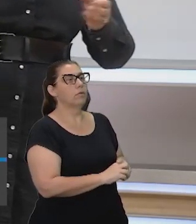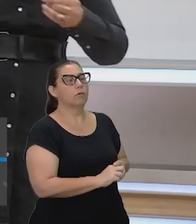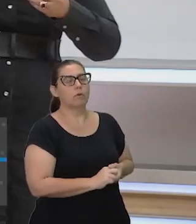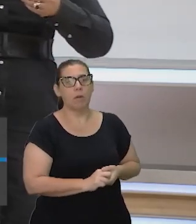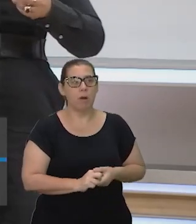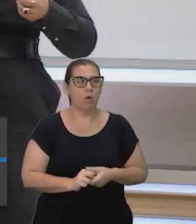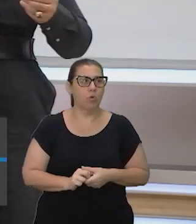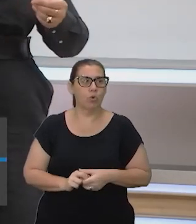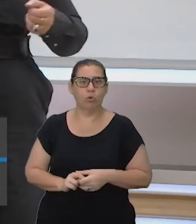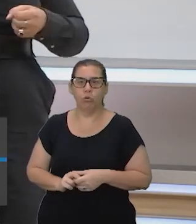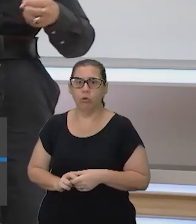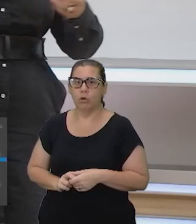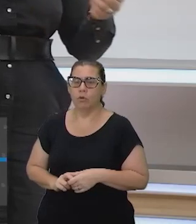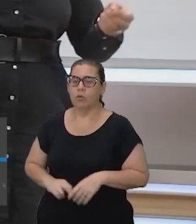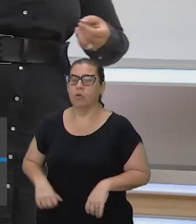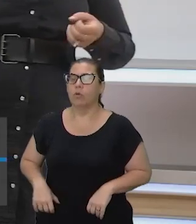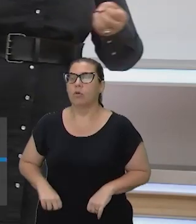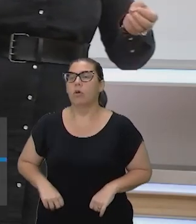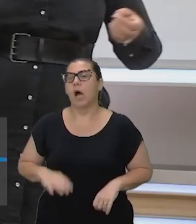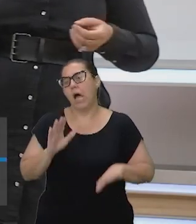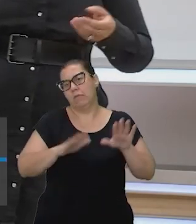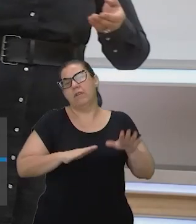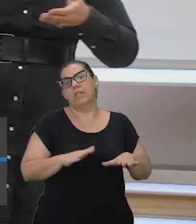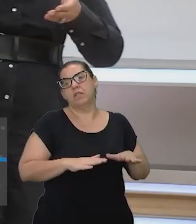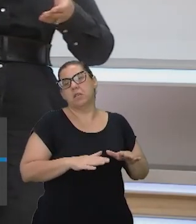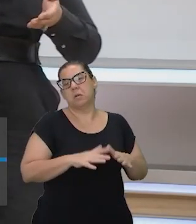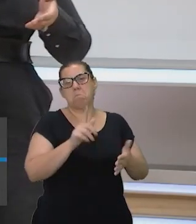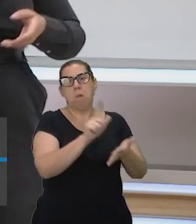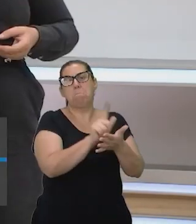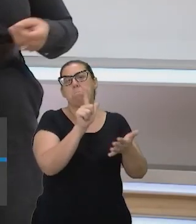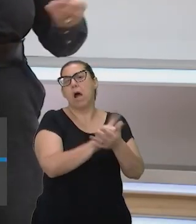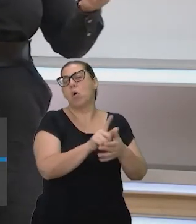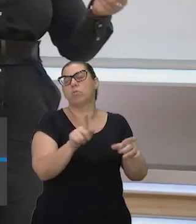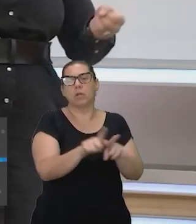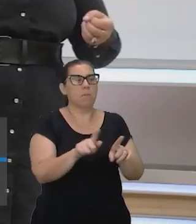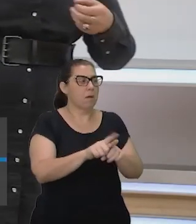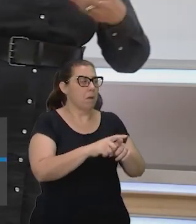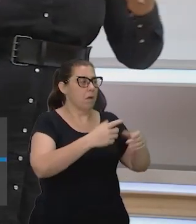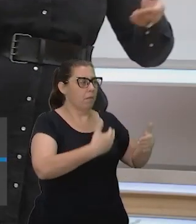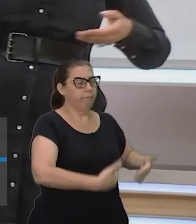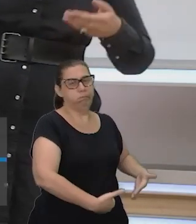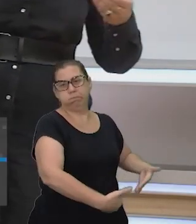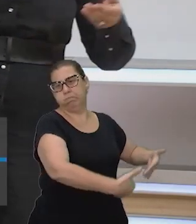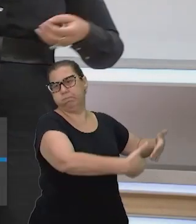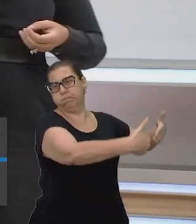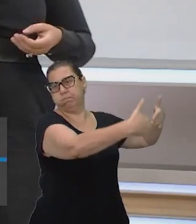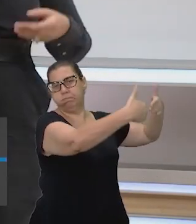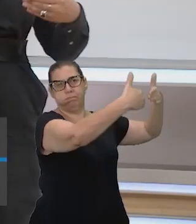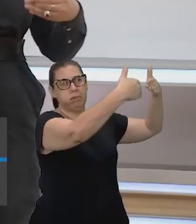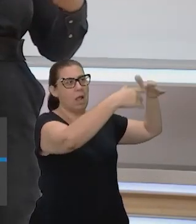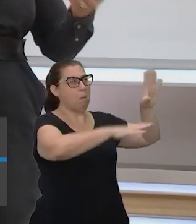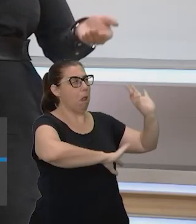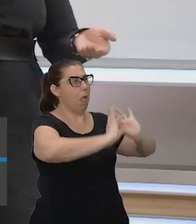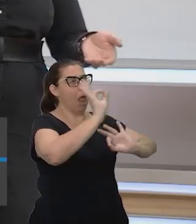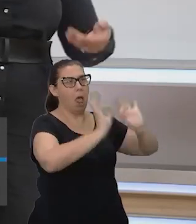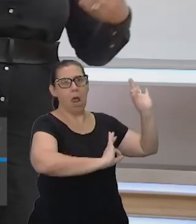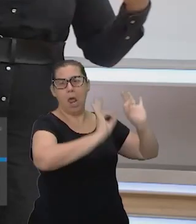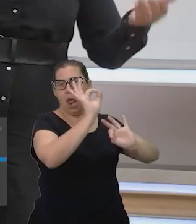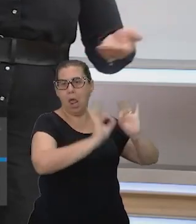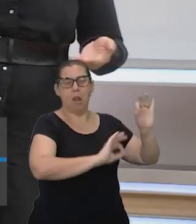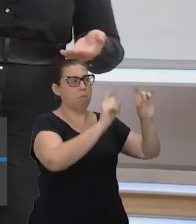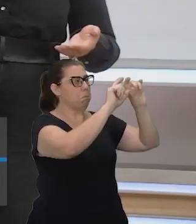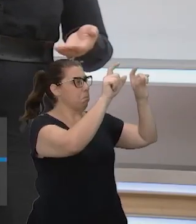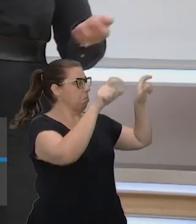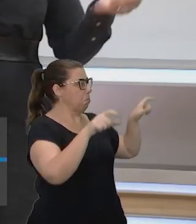menor, né? Em papel, às vezes até um papel bem feio, né? Meio brilhante assim, né? O pessoal vai, faz aquela reprodução, emoldura aquilo